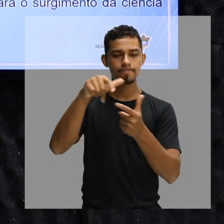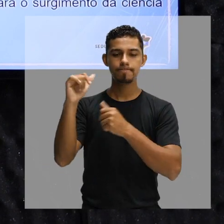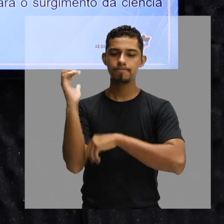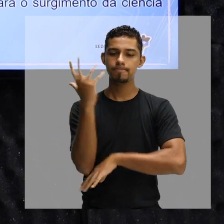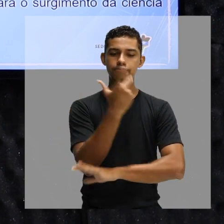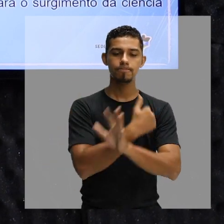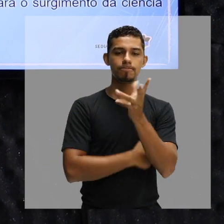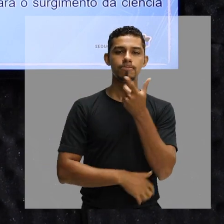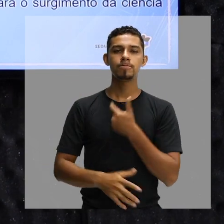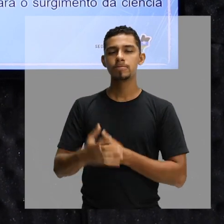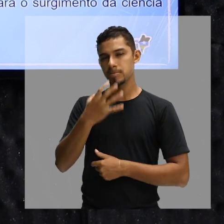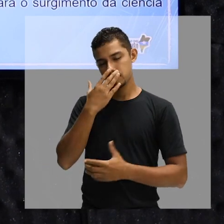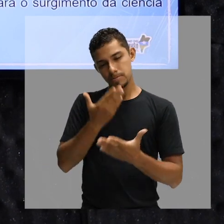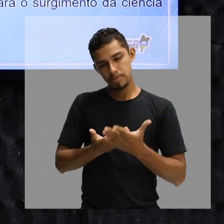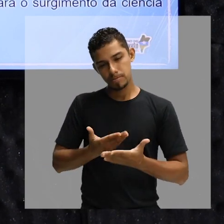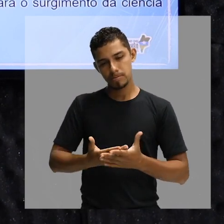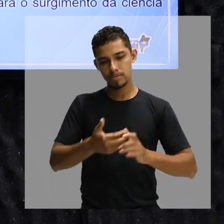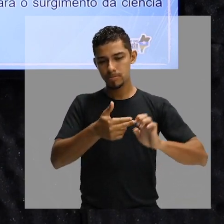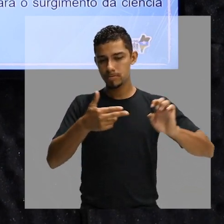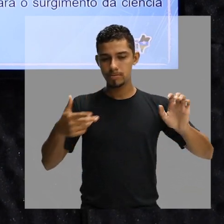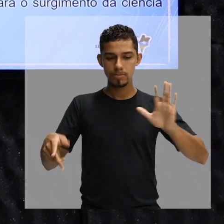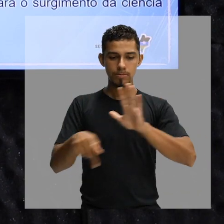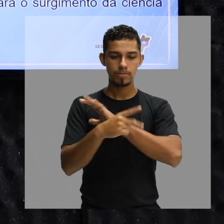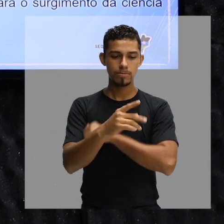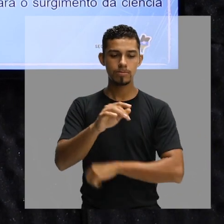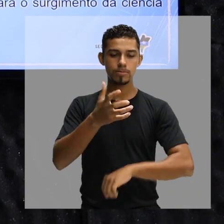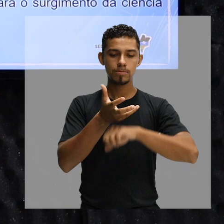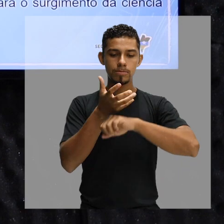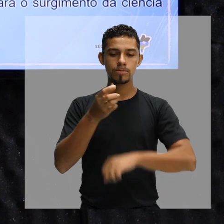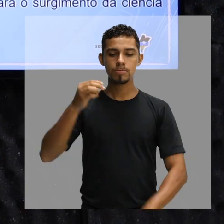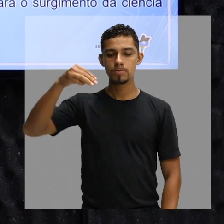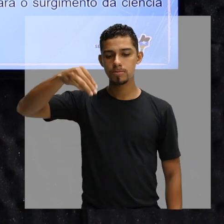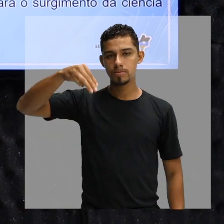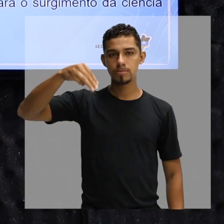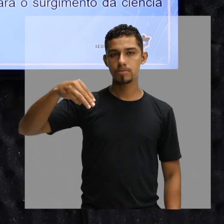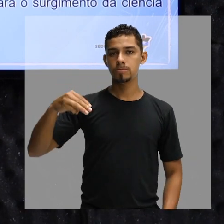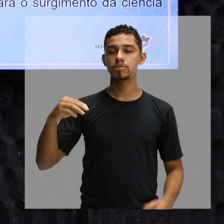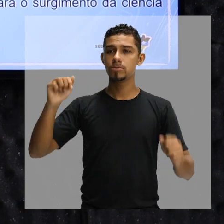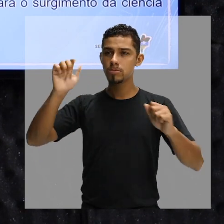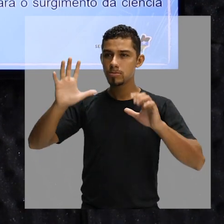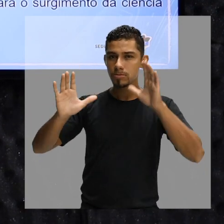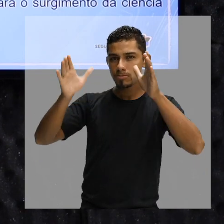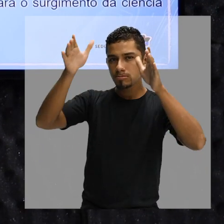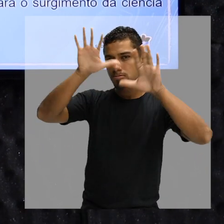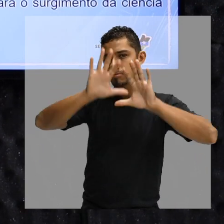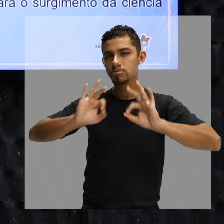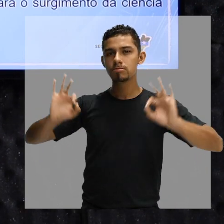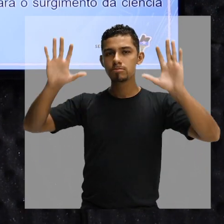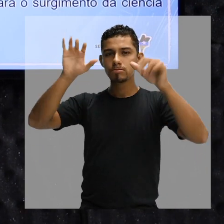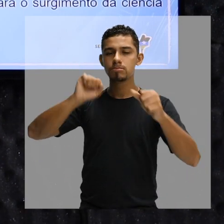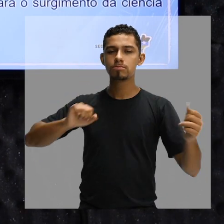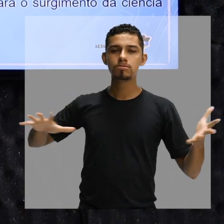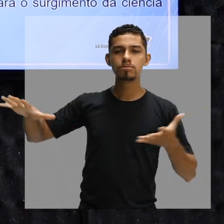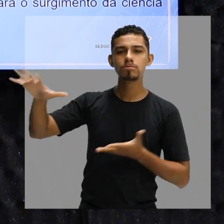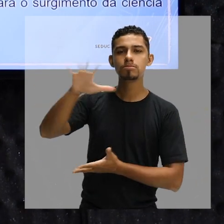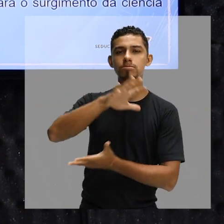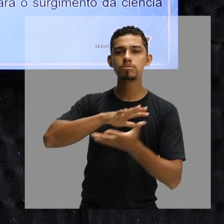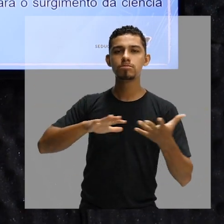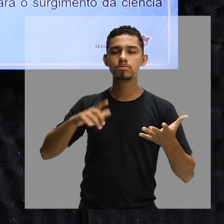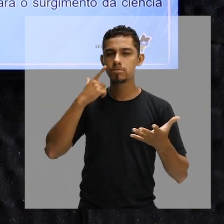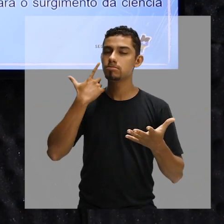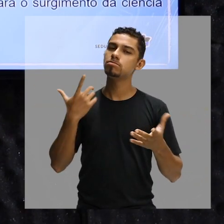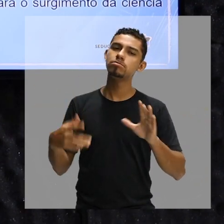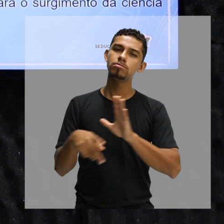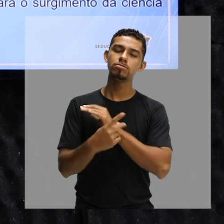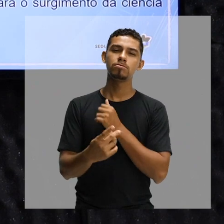A partir dos elementos que nós vamos discutir da matemática, da geometrização do espaço. Lembrem vocês, a teoria heliocêntrica que Galileu